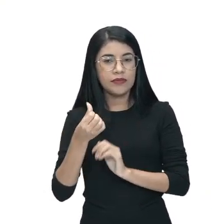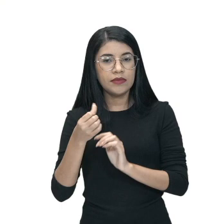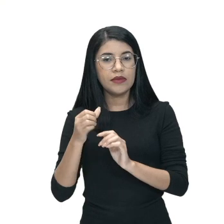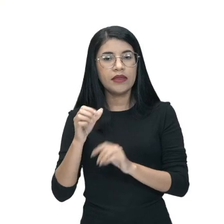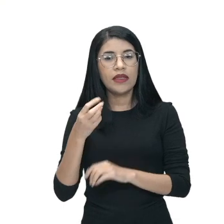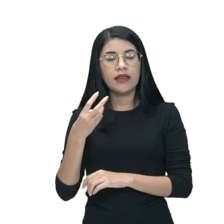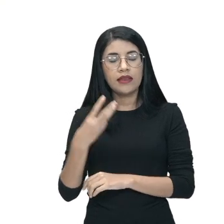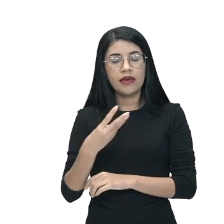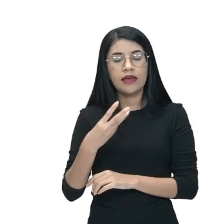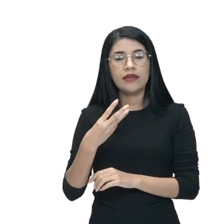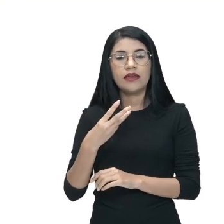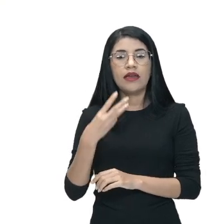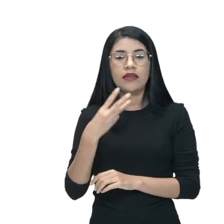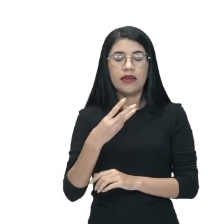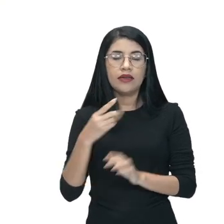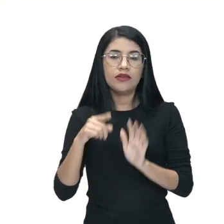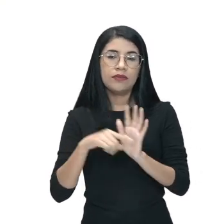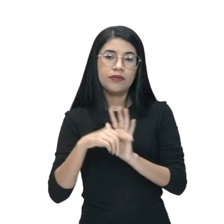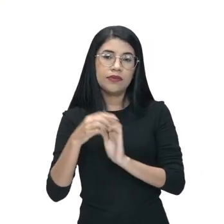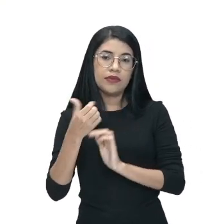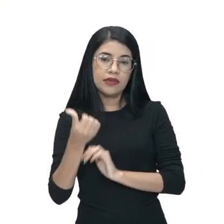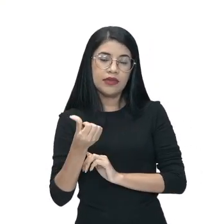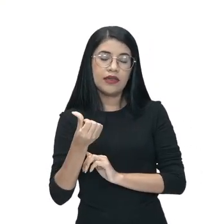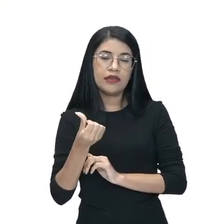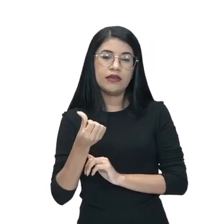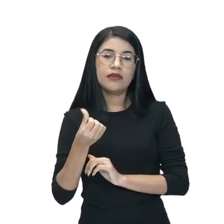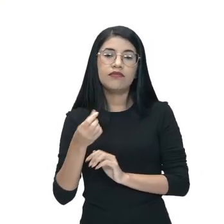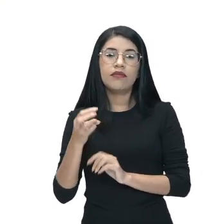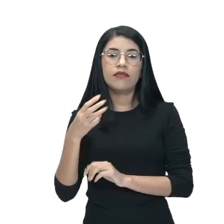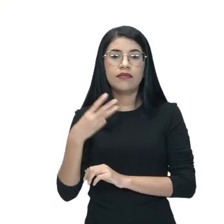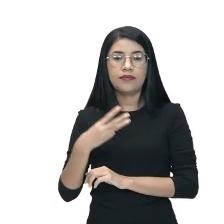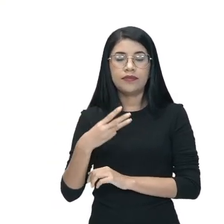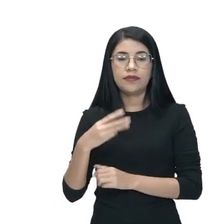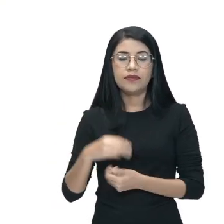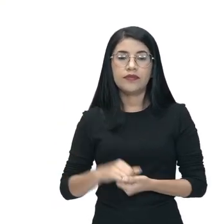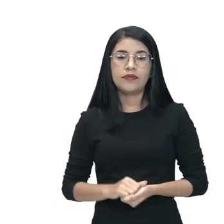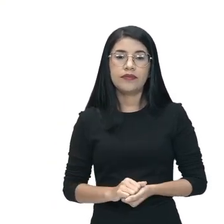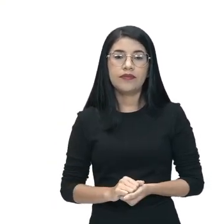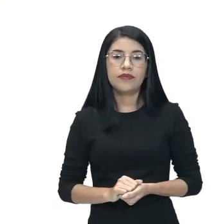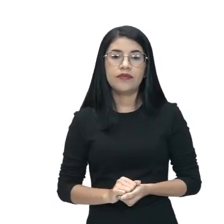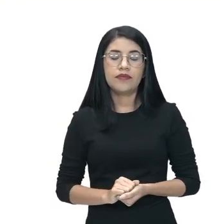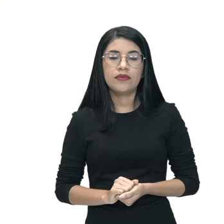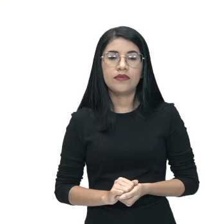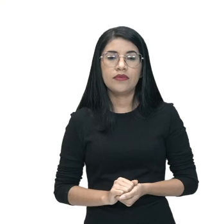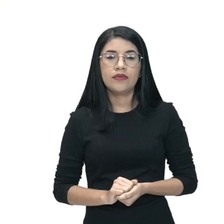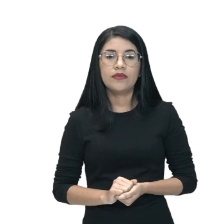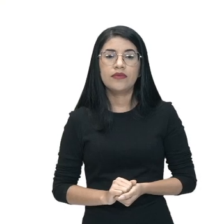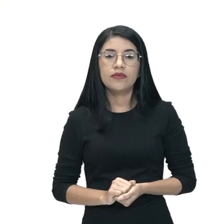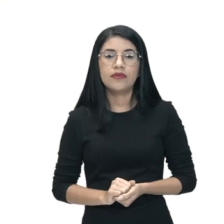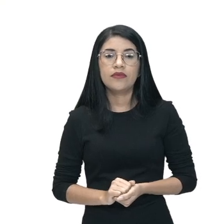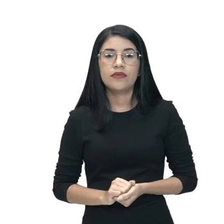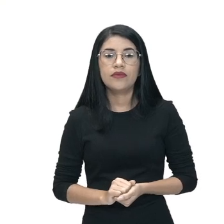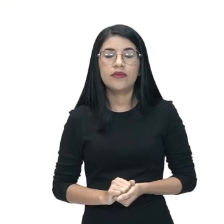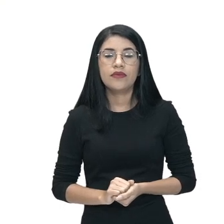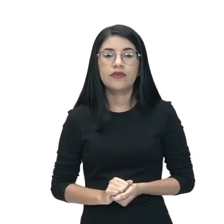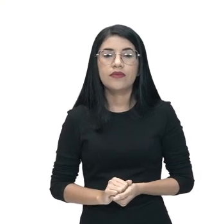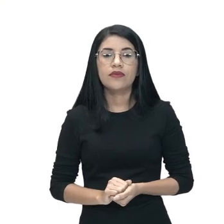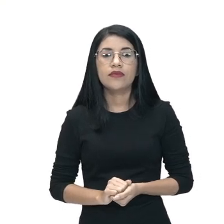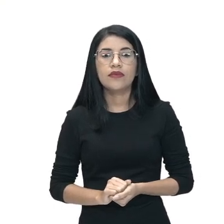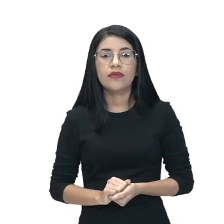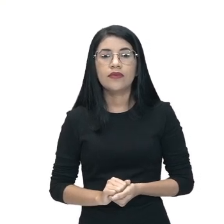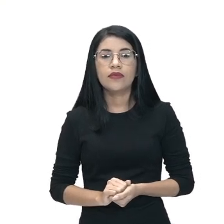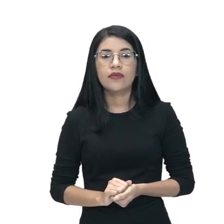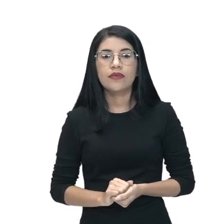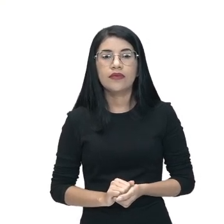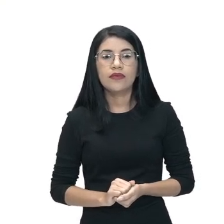menos 6 é 3. Então aqui o expoente é 3, tá? E